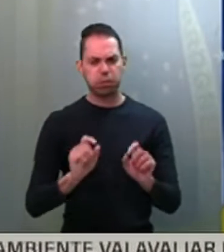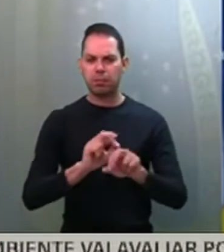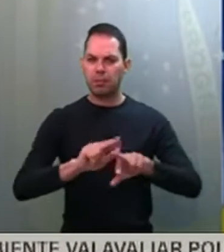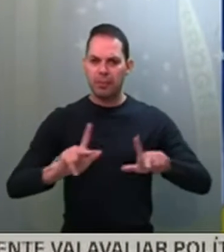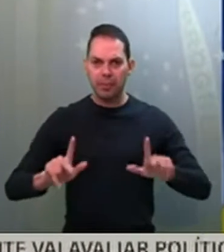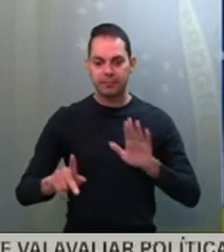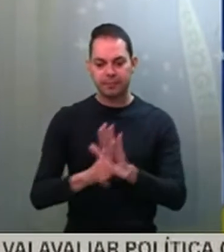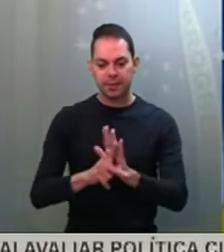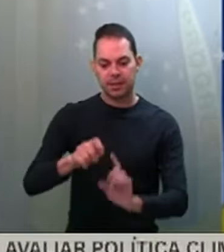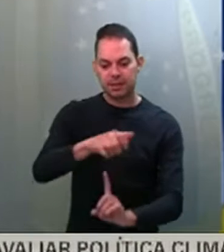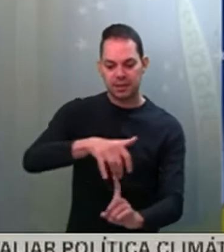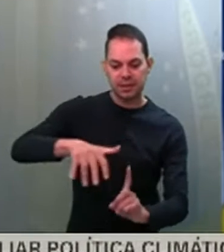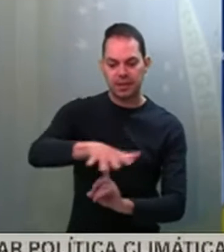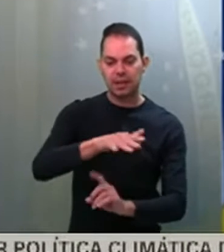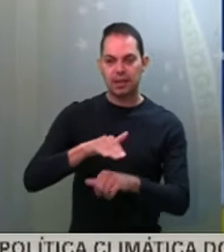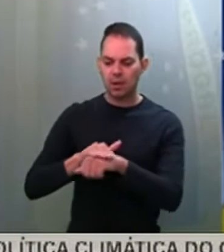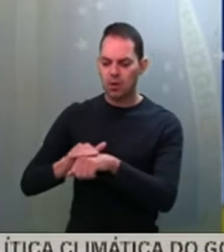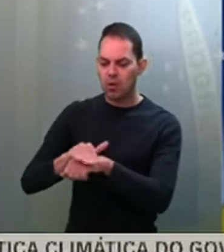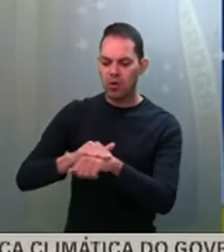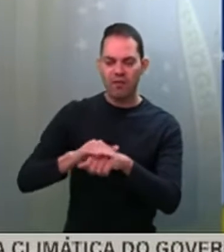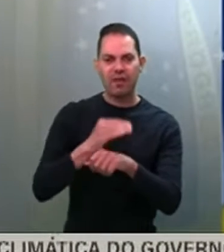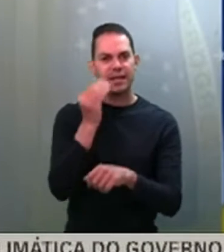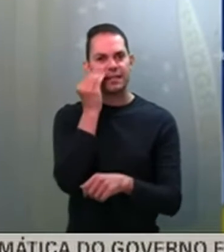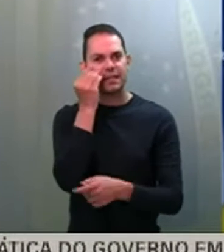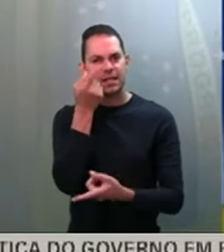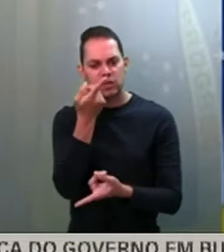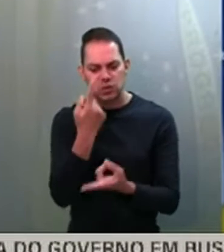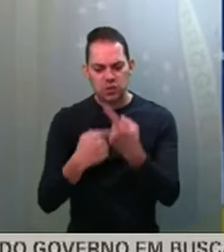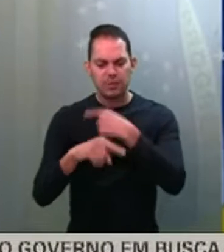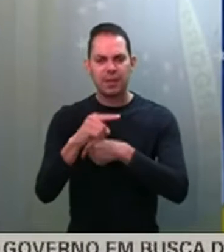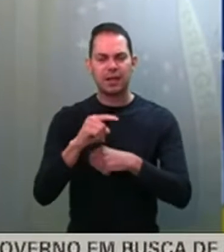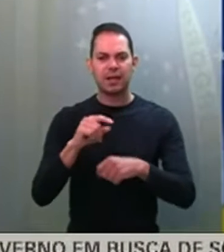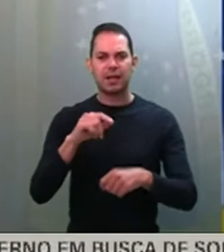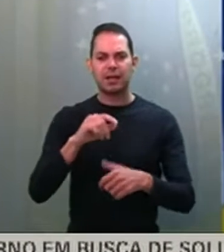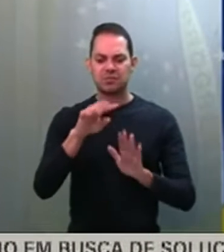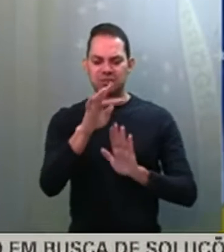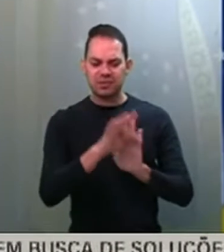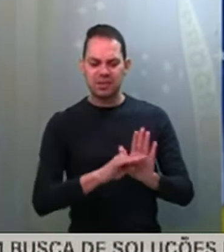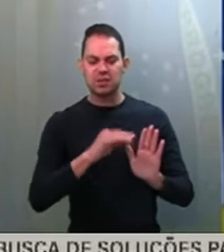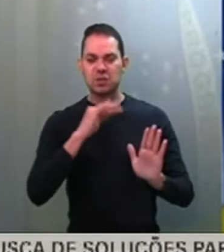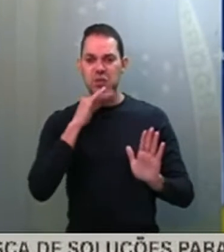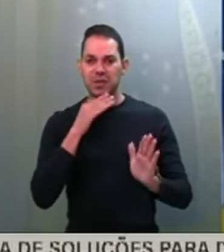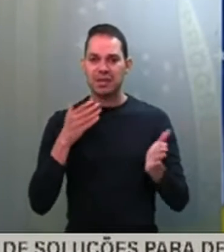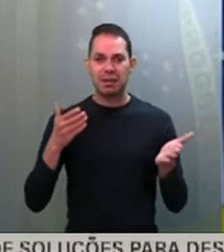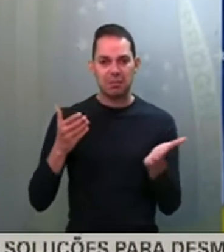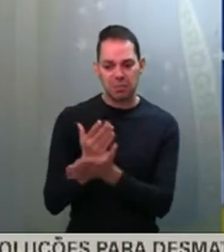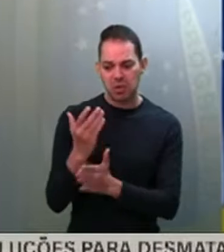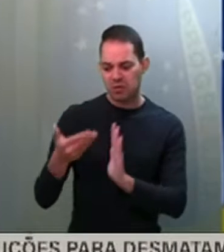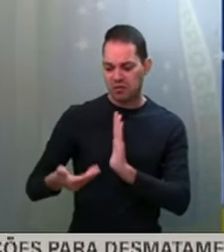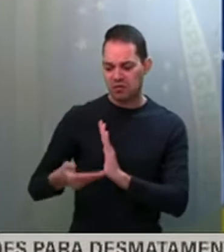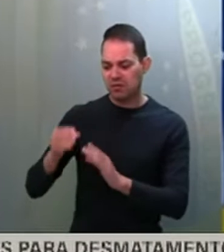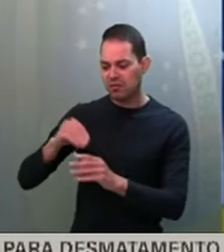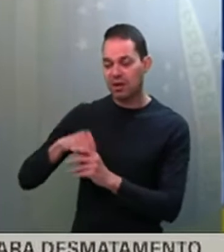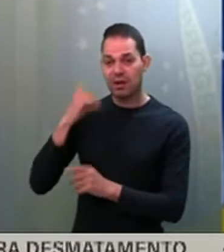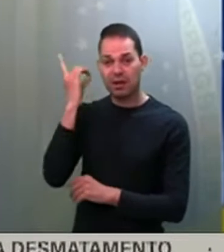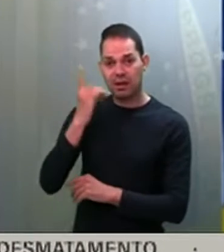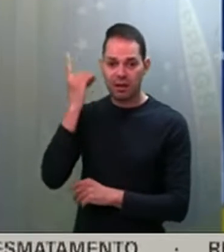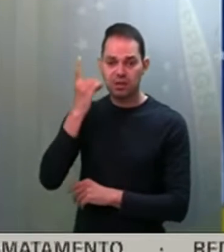as conversas para superar os muitos malefícios do texto Win aprovado pelos deputados